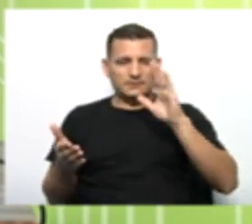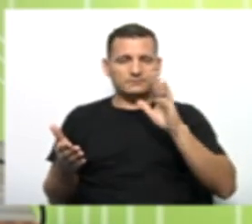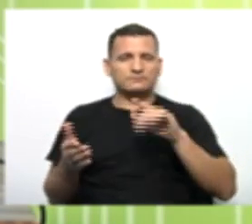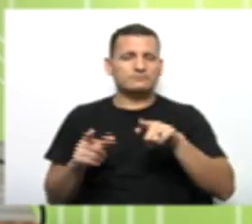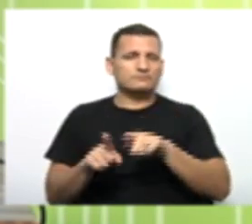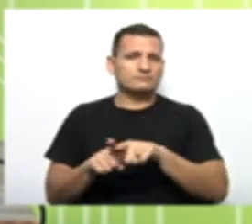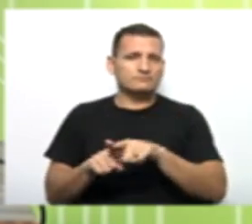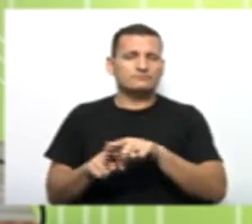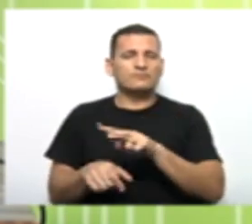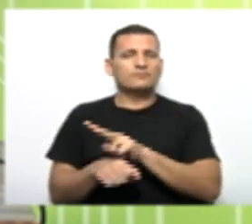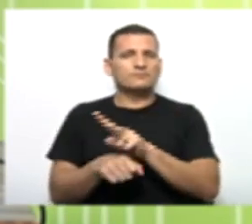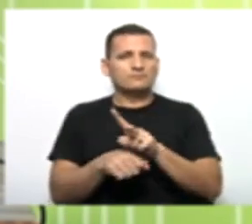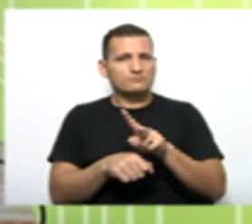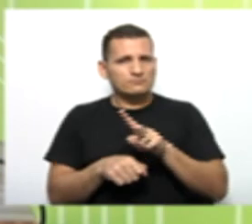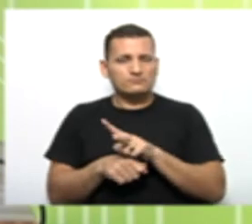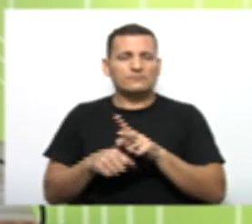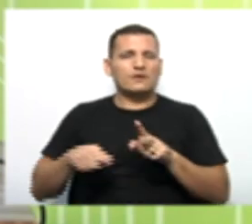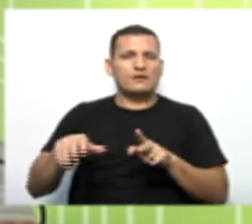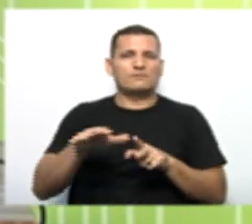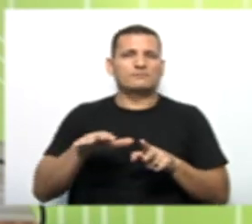também protege o meio ambiente.